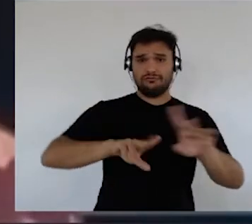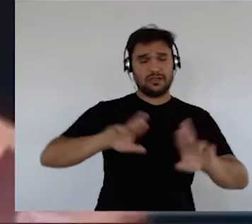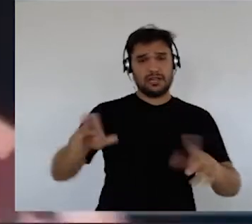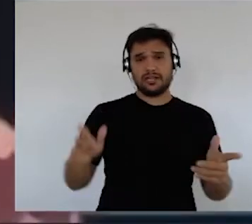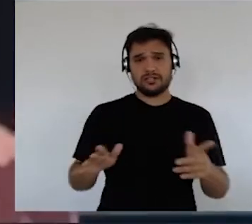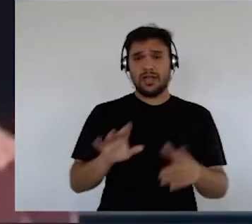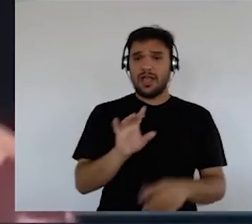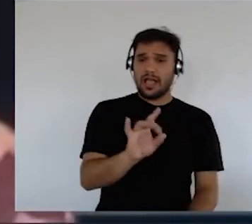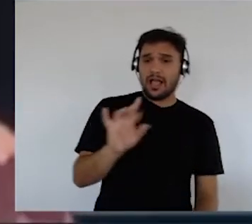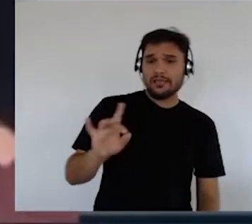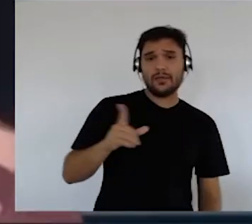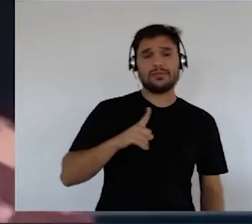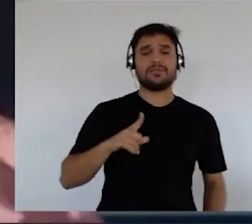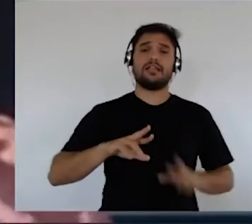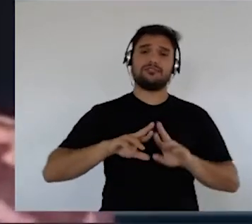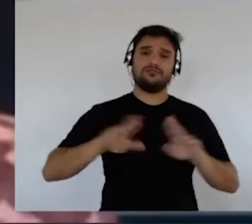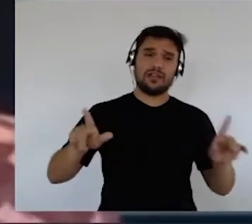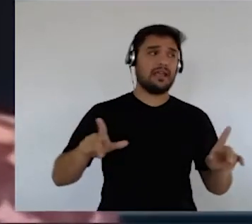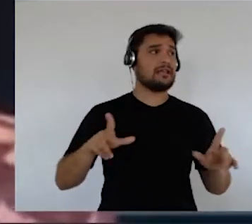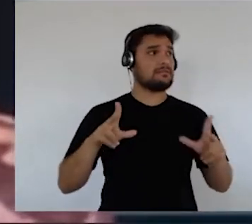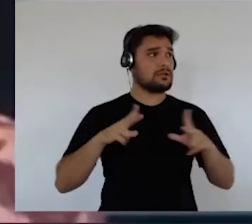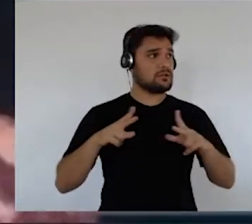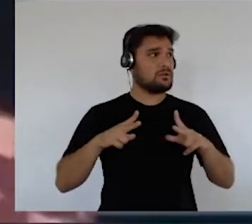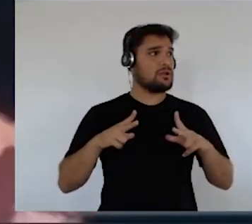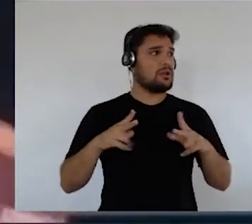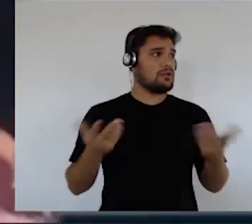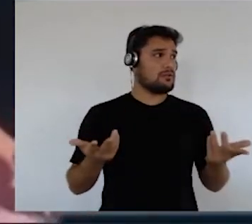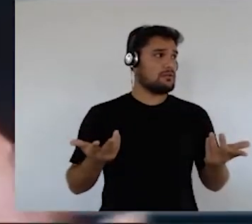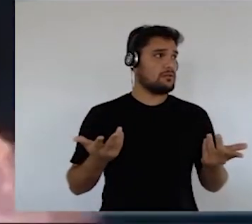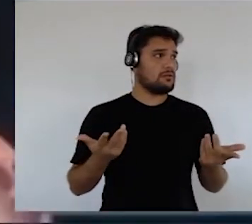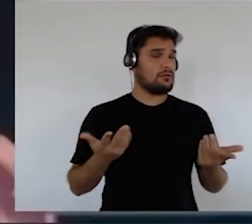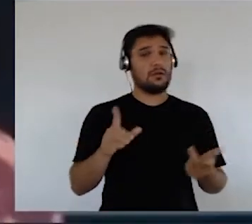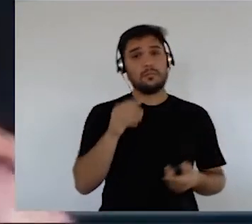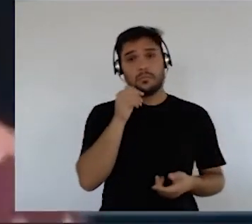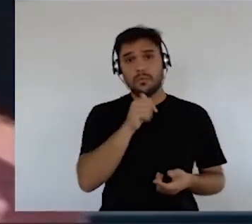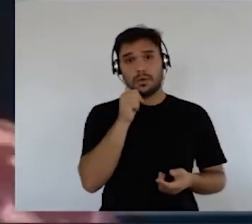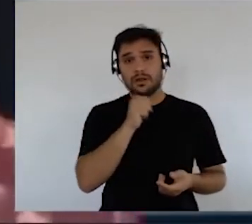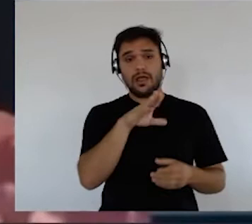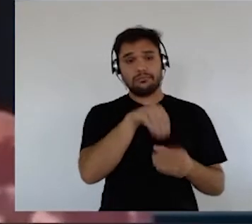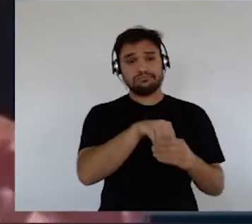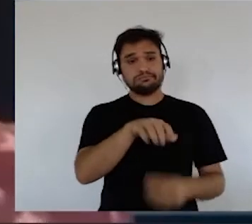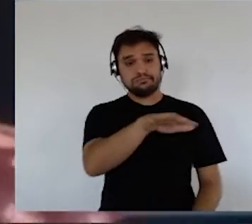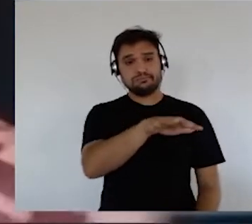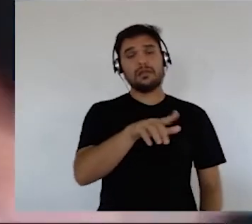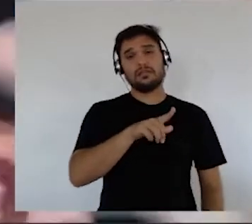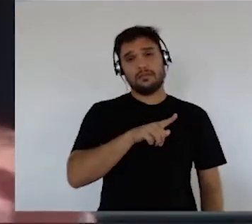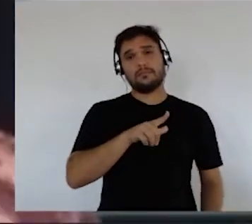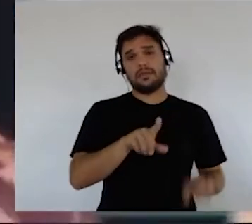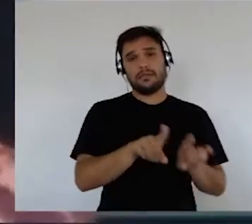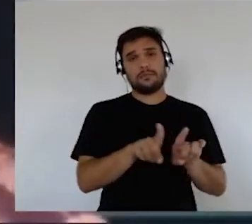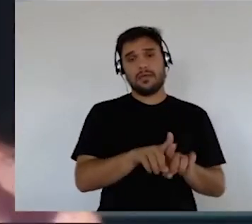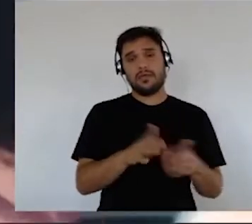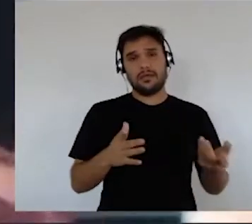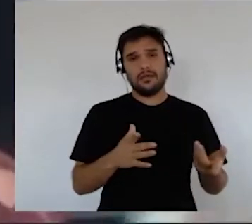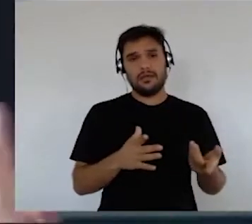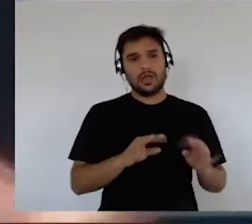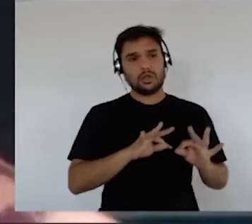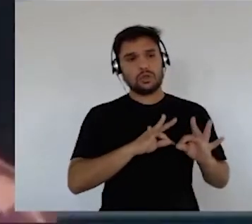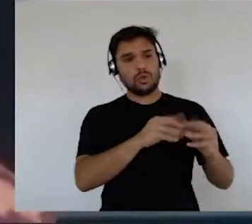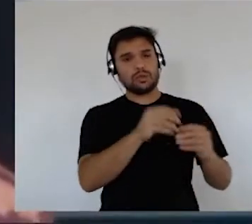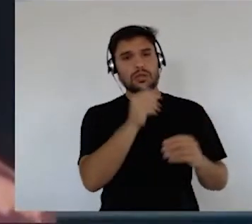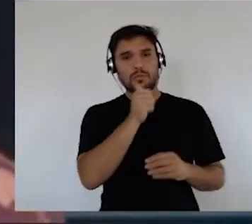temos as nossas diferenças e as nossas particularidades. E entre as mulheres também, né? Nem todas as mulheres vão